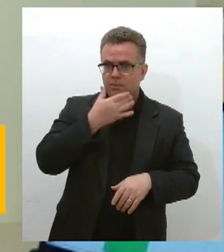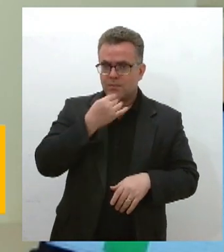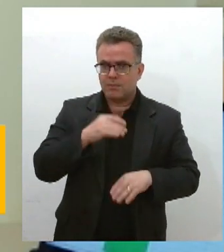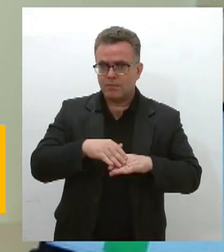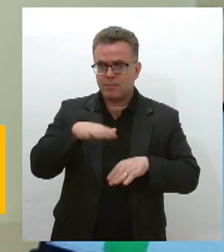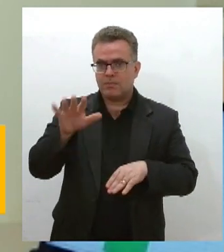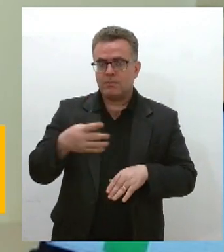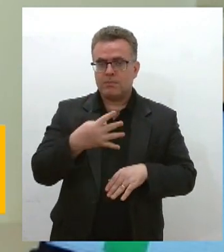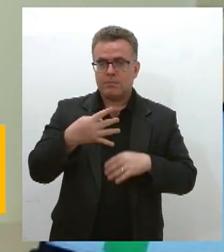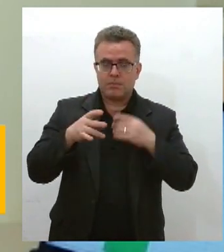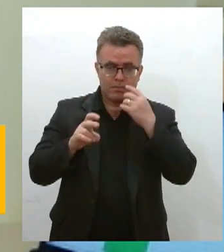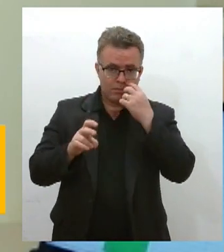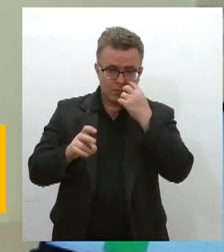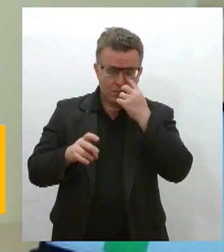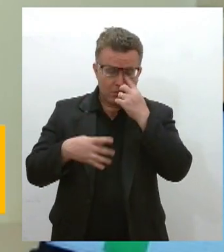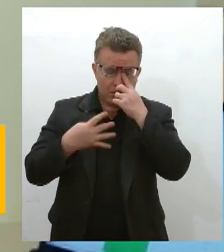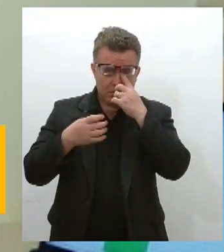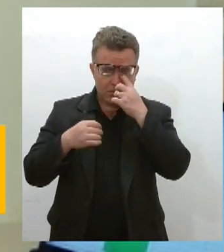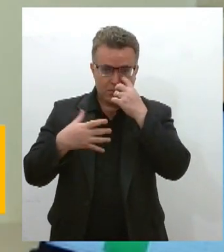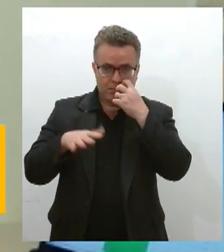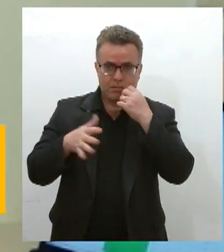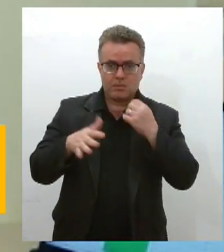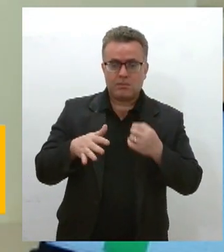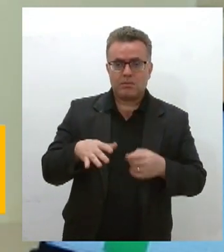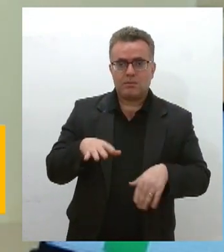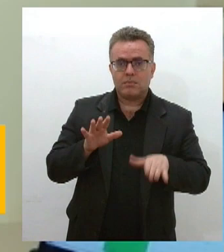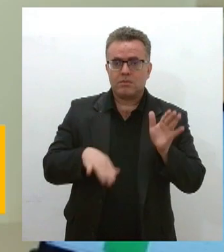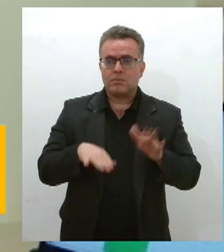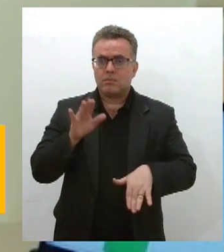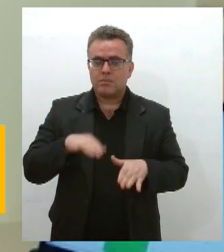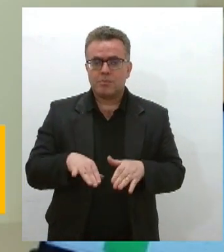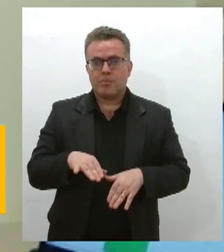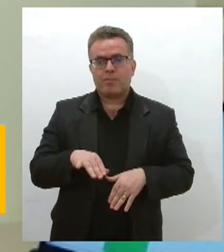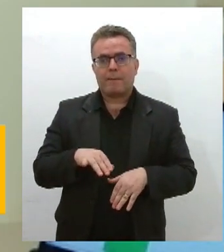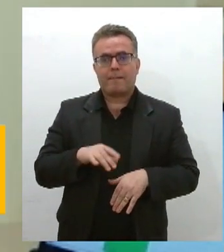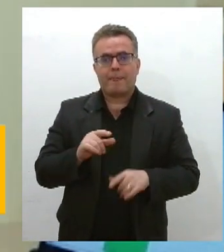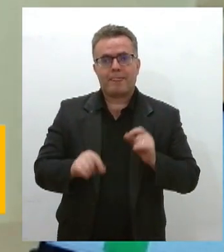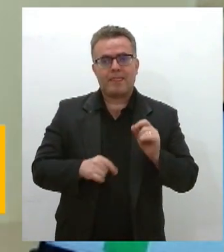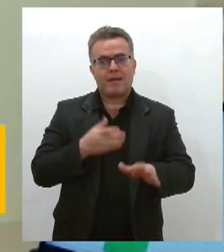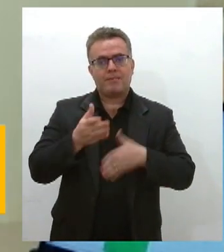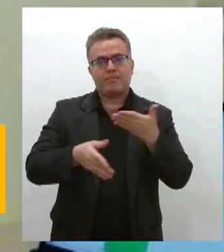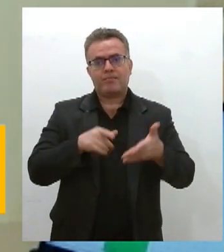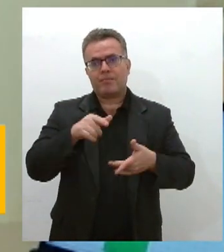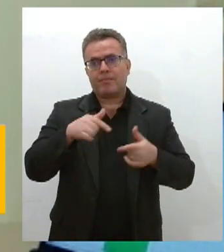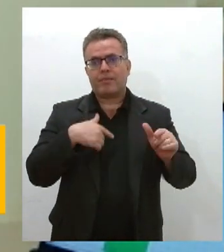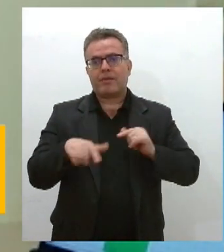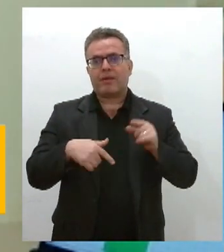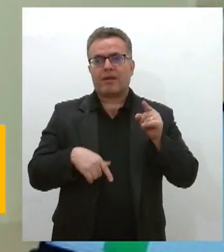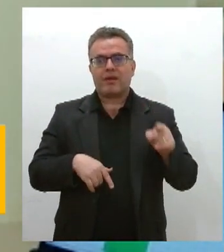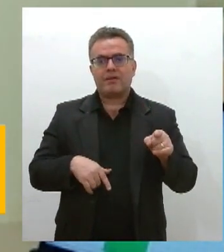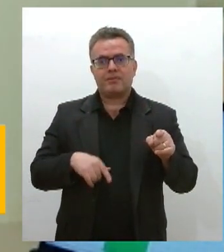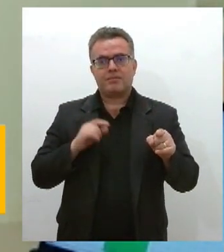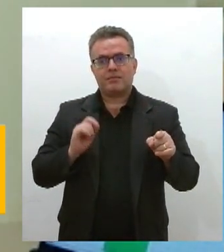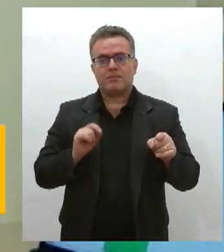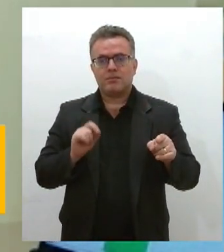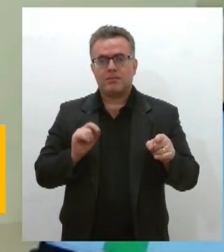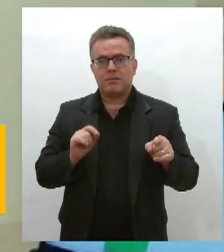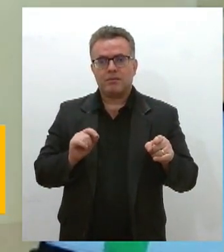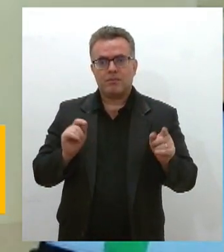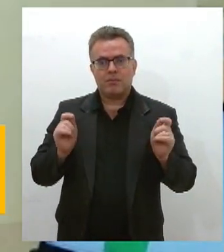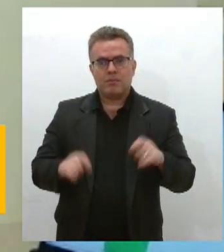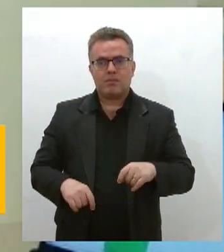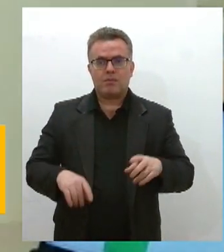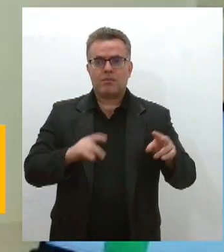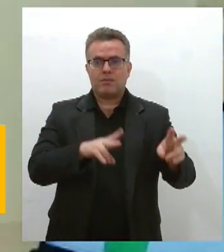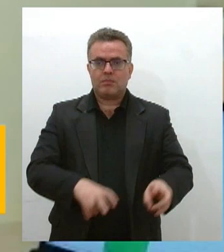40, 45 anos de idade, muitas vezes um trabalhador que trabalha na roça, ou